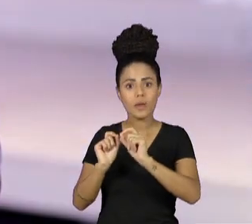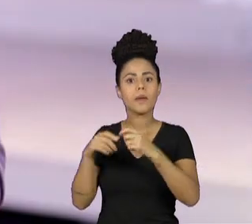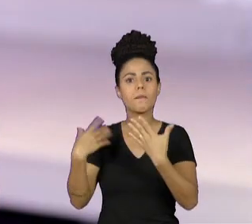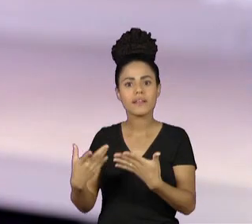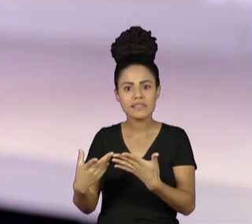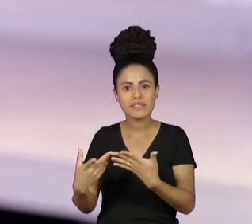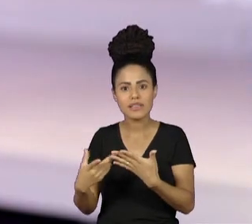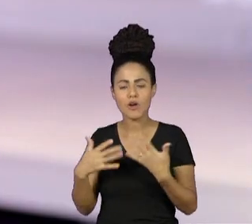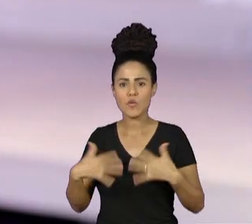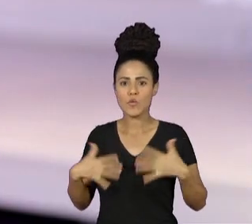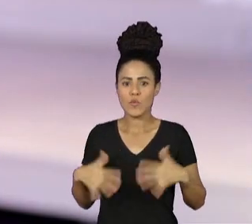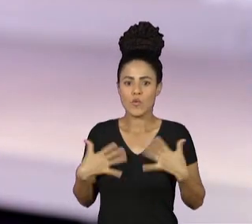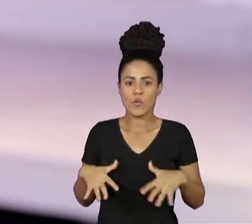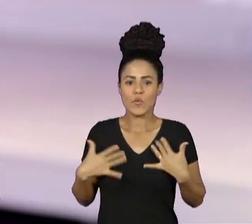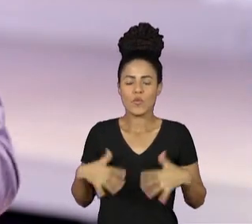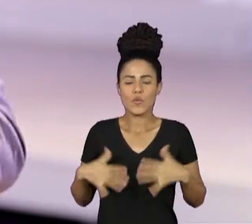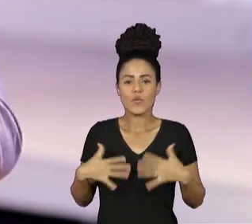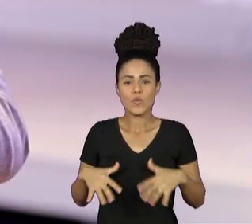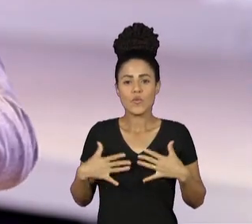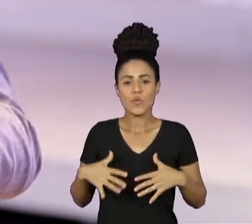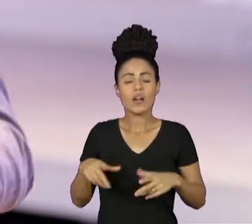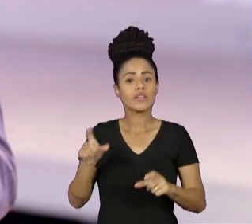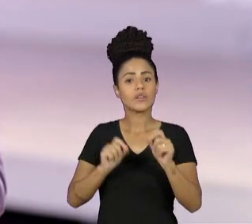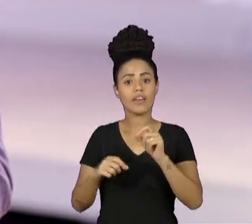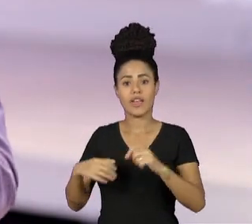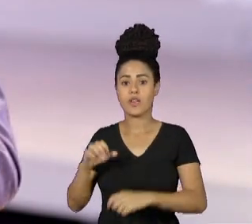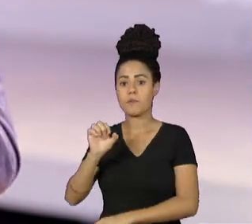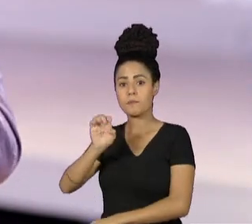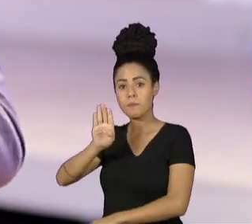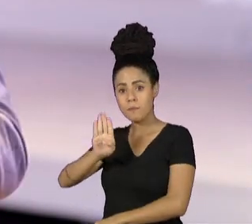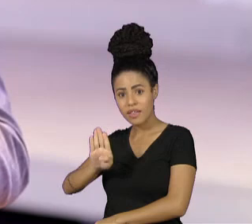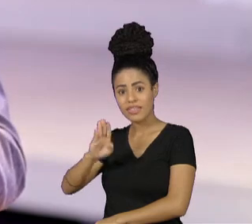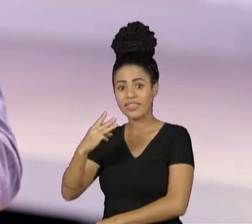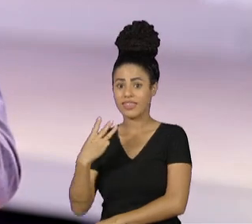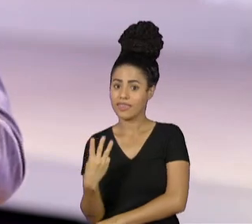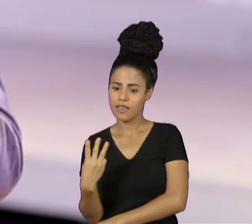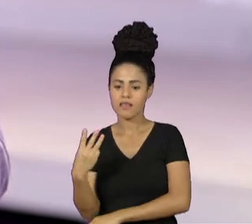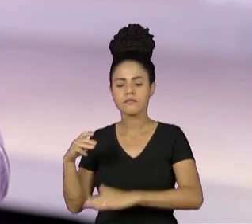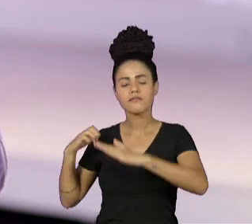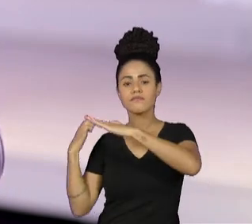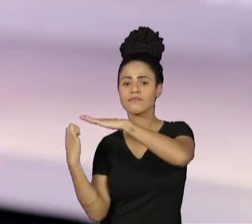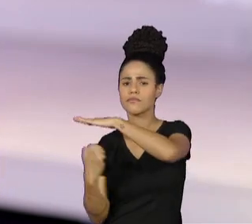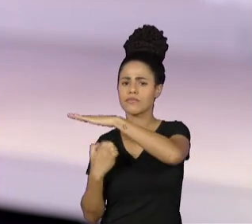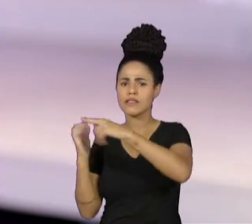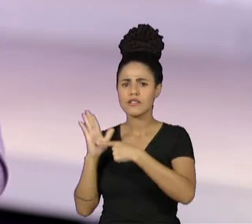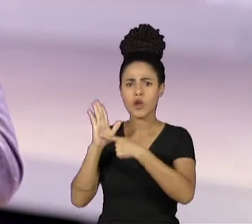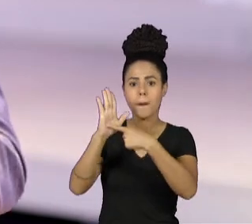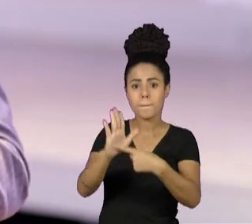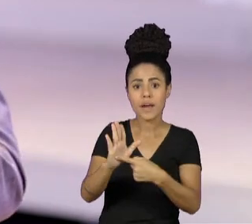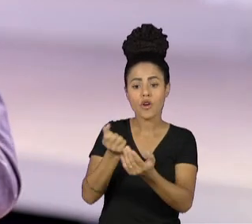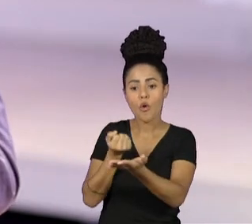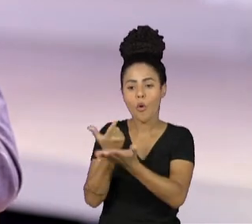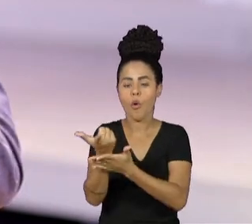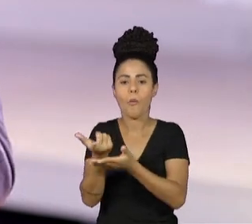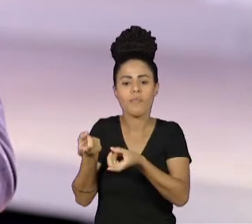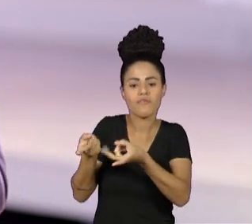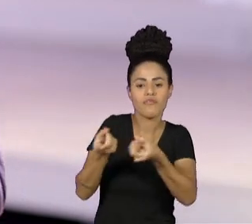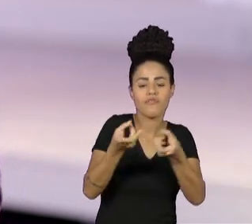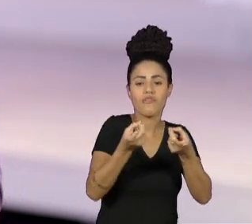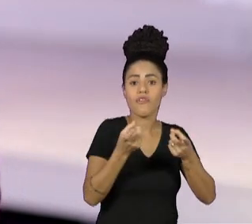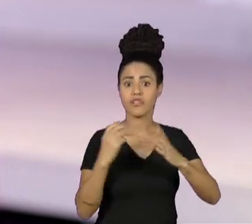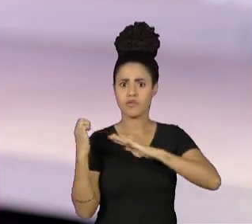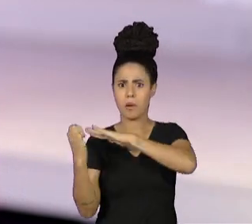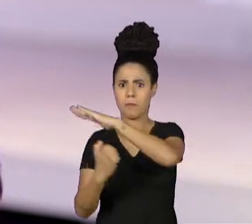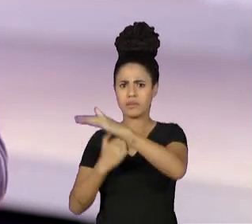corre quentíssimo nas veias. Eu estou aqui na B3, que é o ambiente, né, de compra e venda de ações das mais